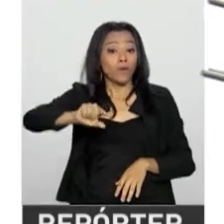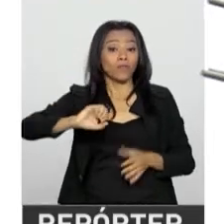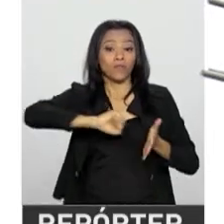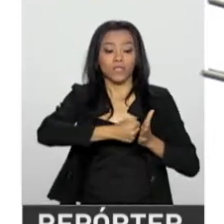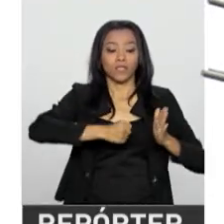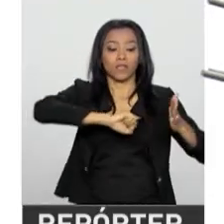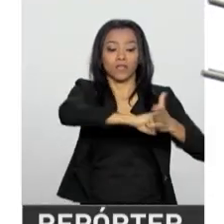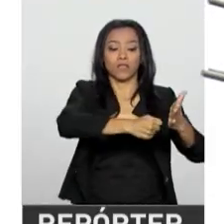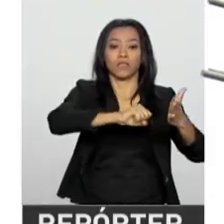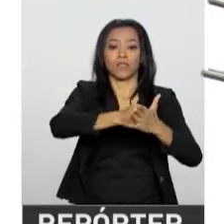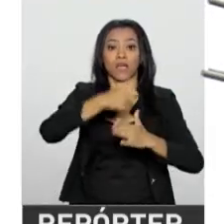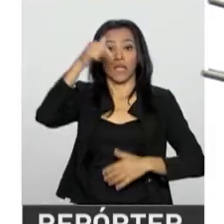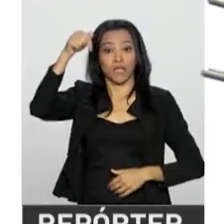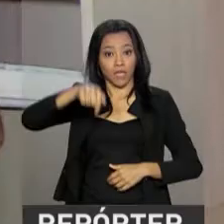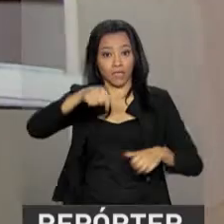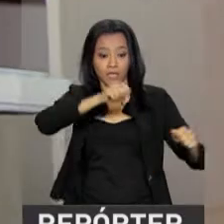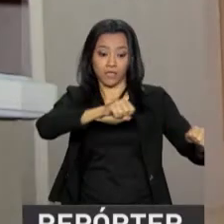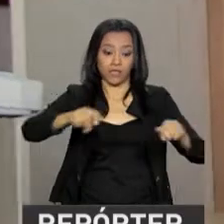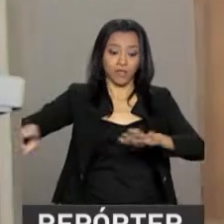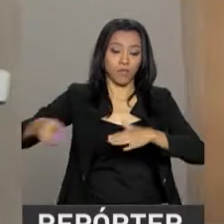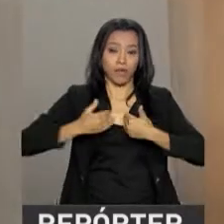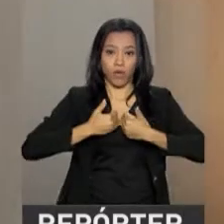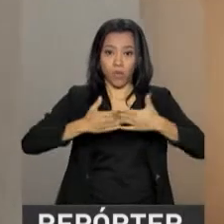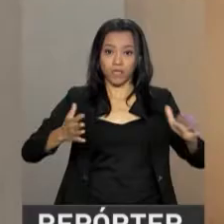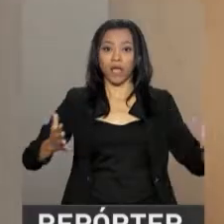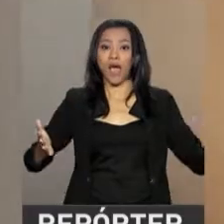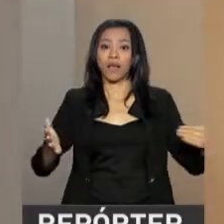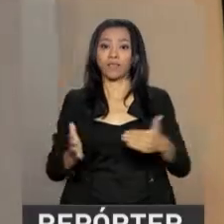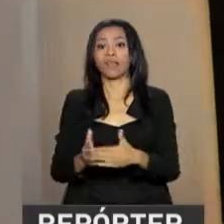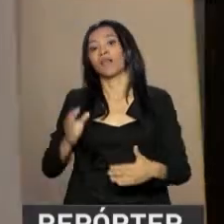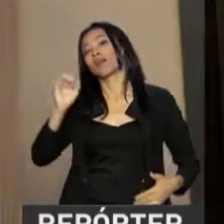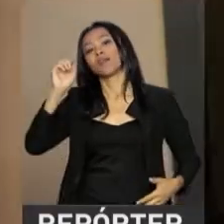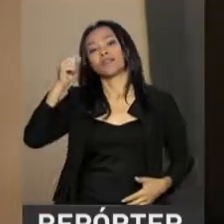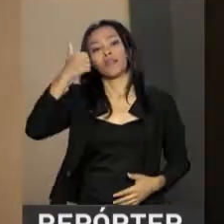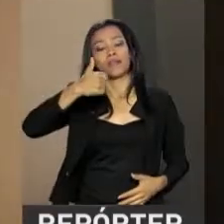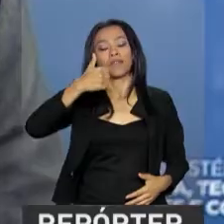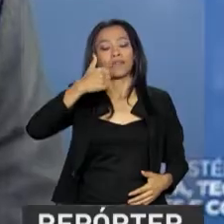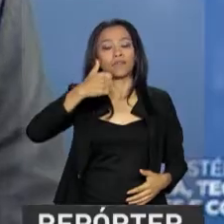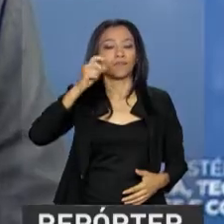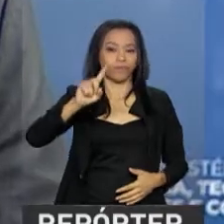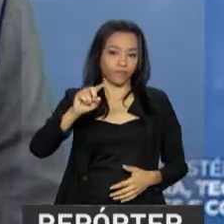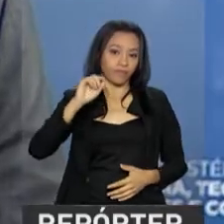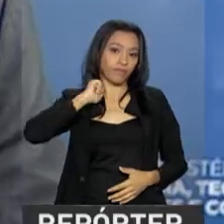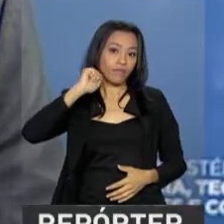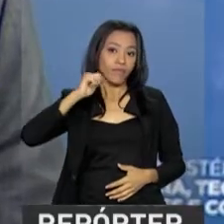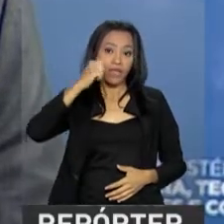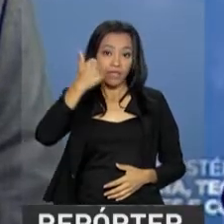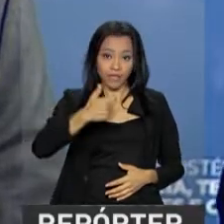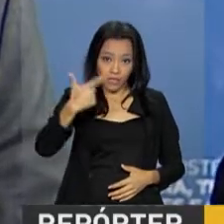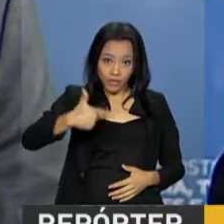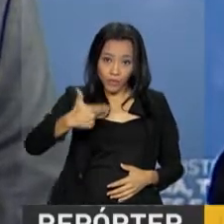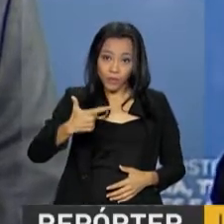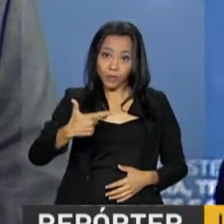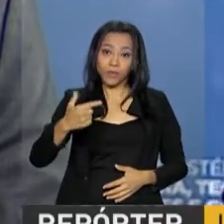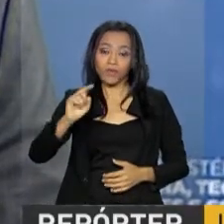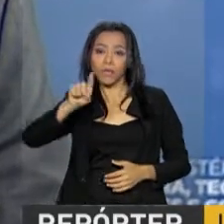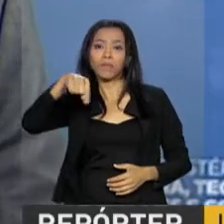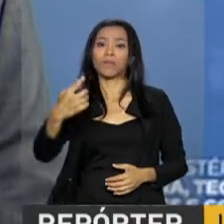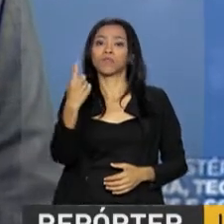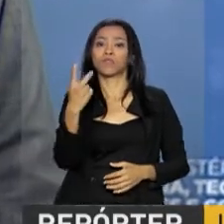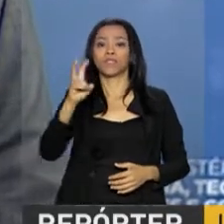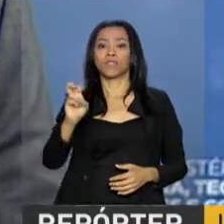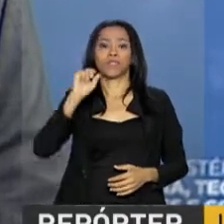desligamento terá início nesta semana e será concluído na segunda quinzena de abril. Presidente Prudente, que abrange